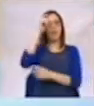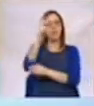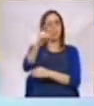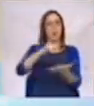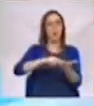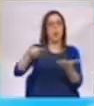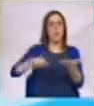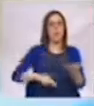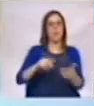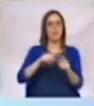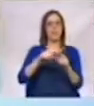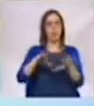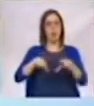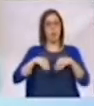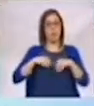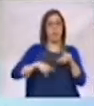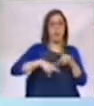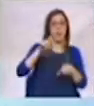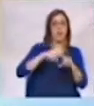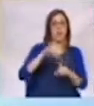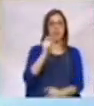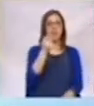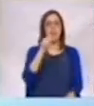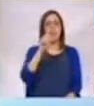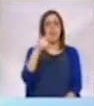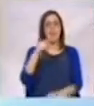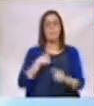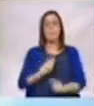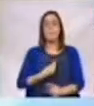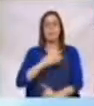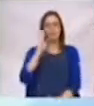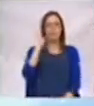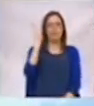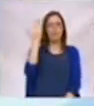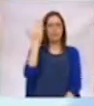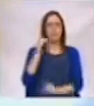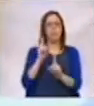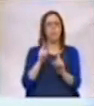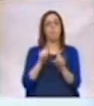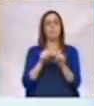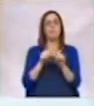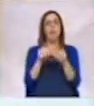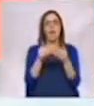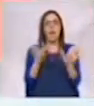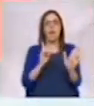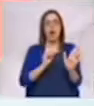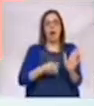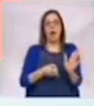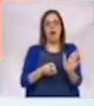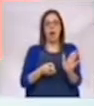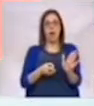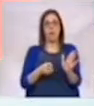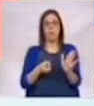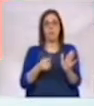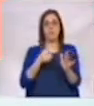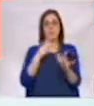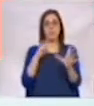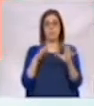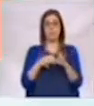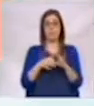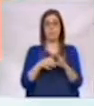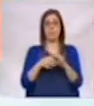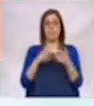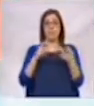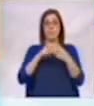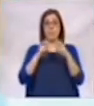humanos, de respeito pela Convenção de Genebra e pelo acolhimento de refugiados. Preocupa-me ainda mais o que aqui se abriu, verdadeiramente uma